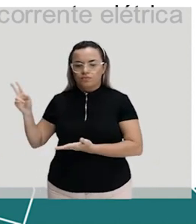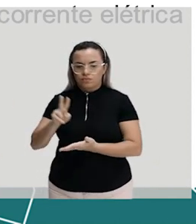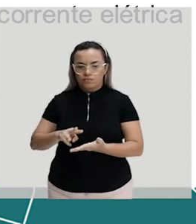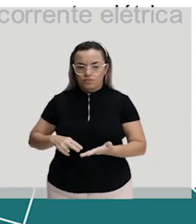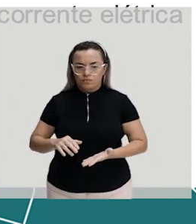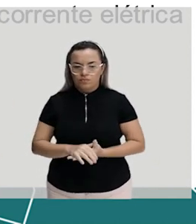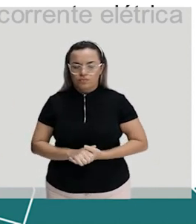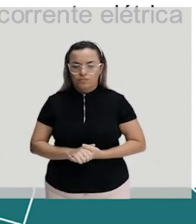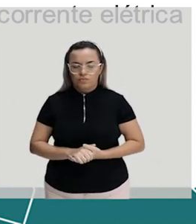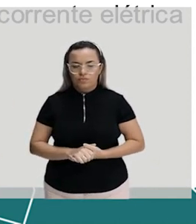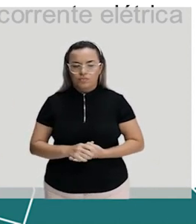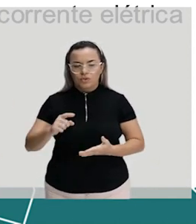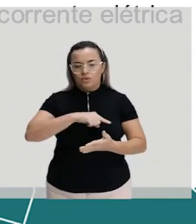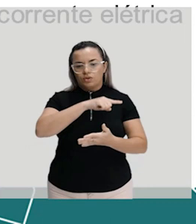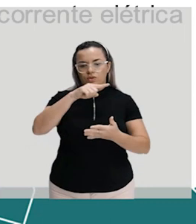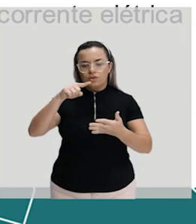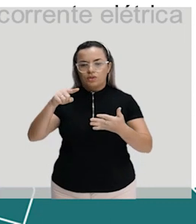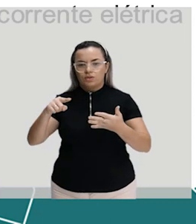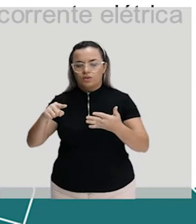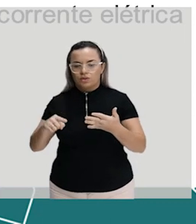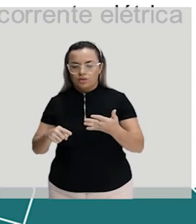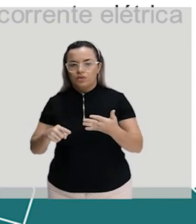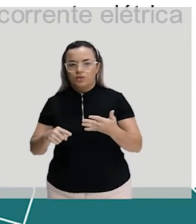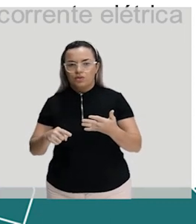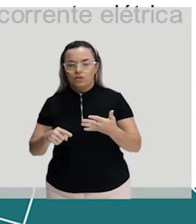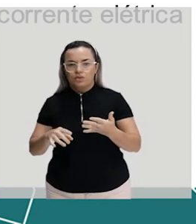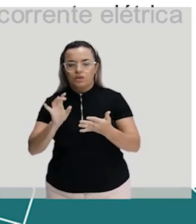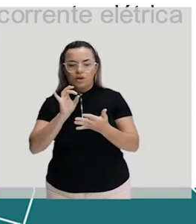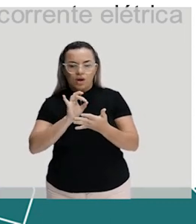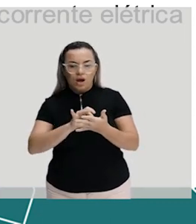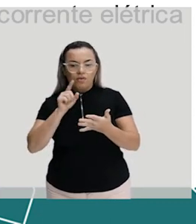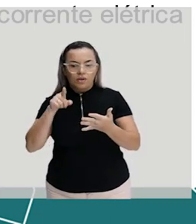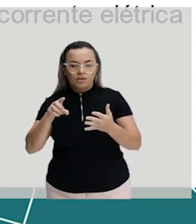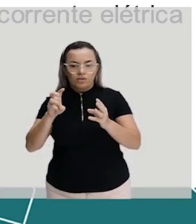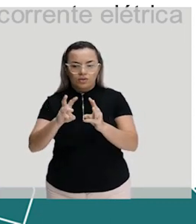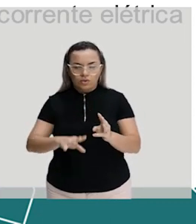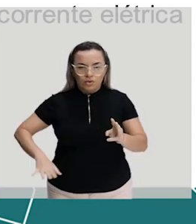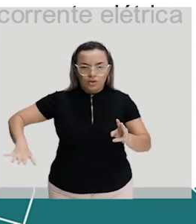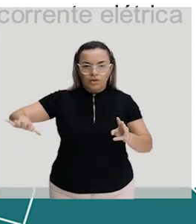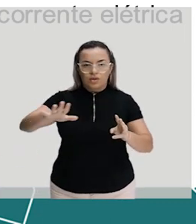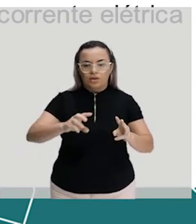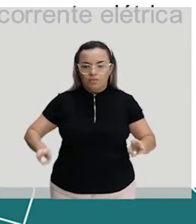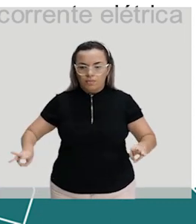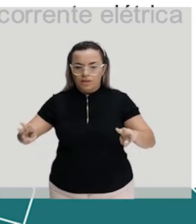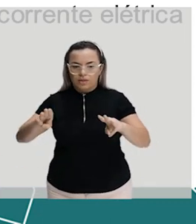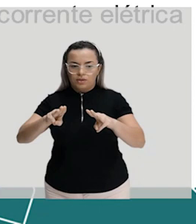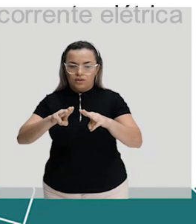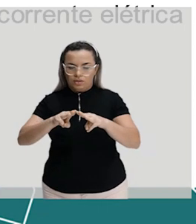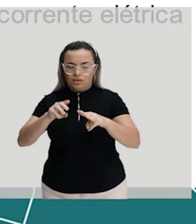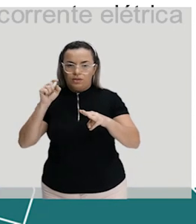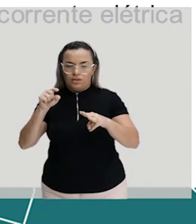magnético no interior de um solenoide letra A o módulo desse